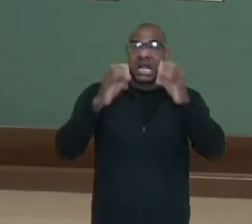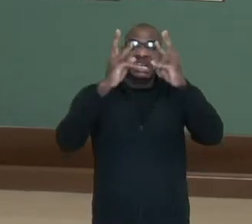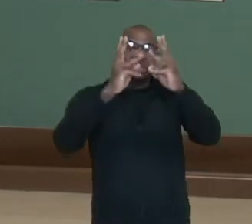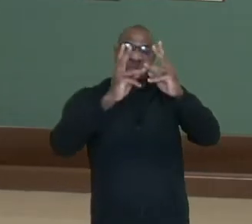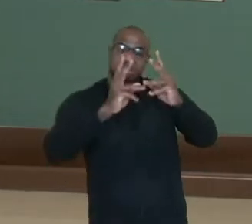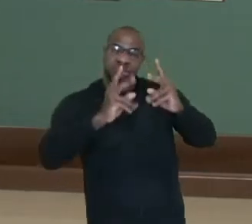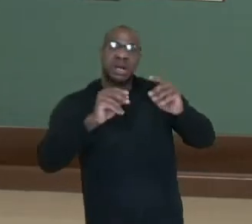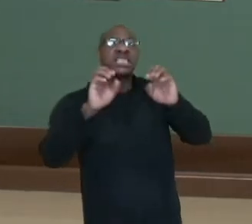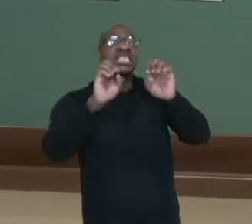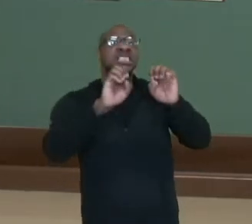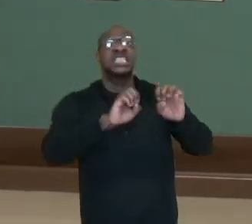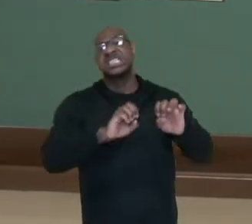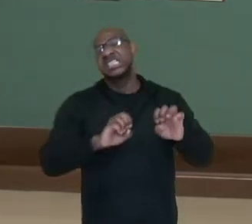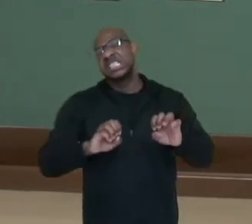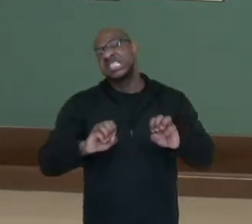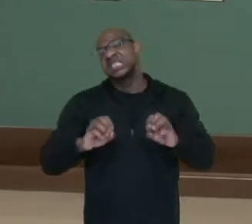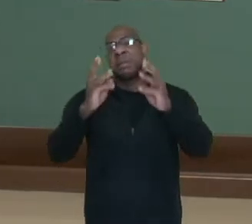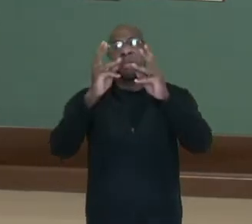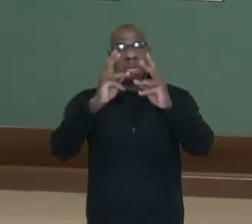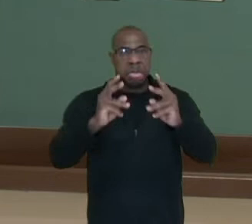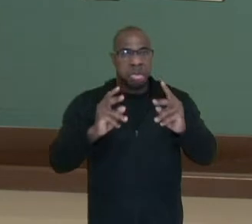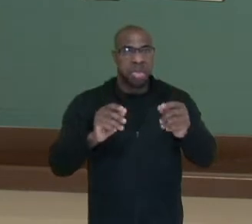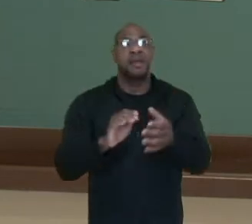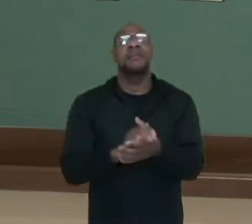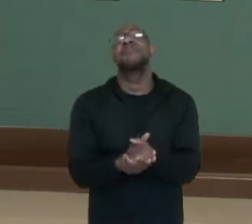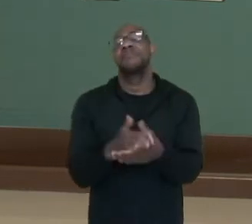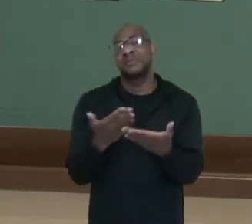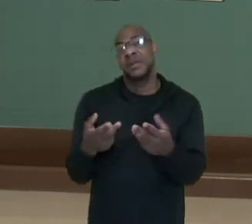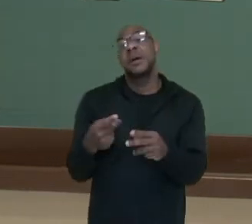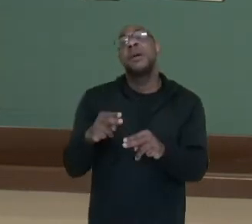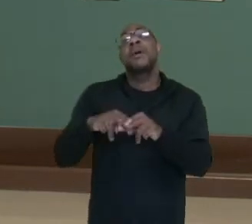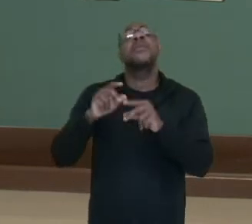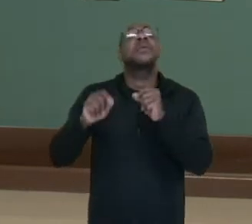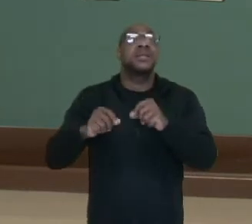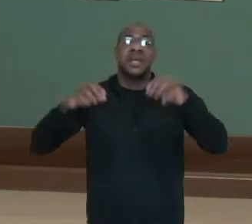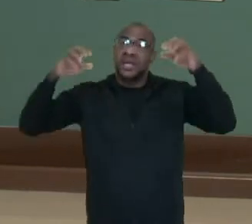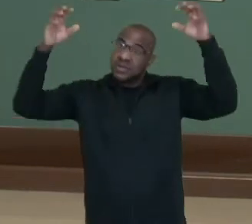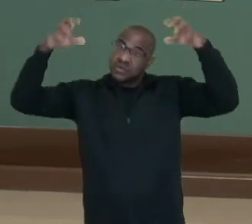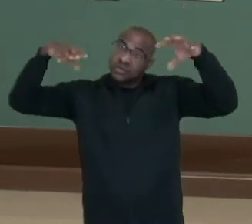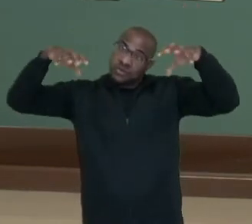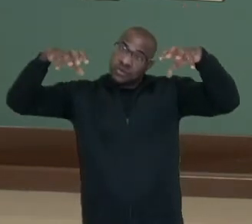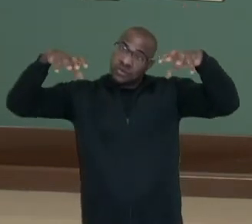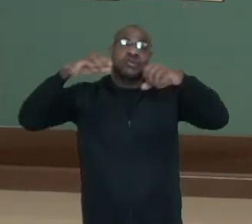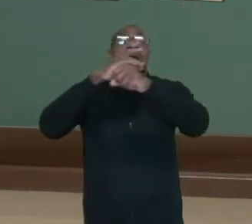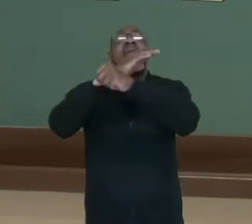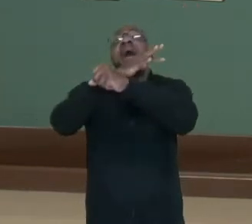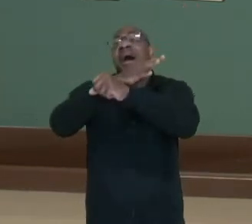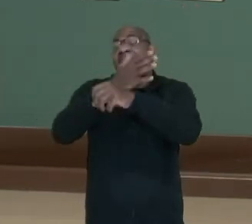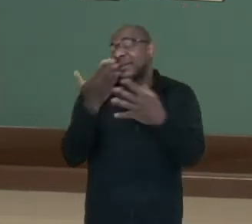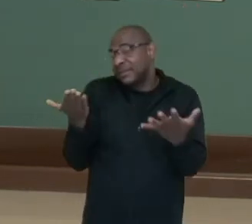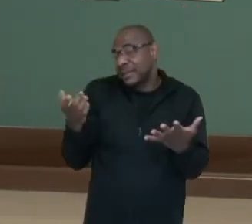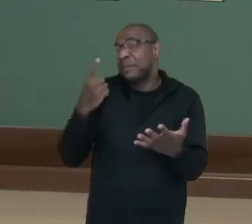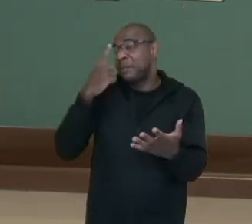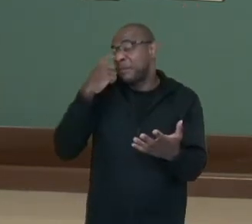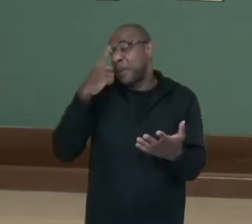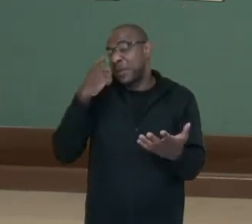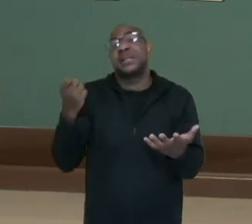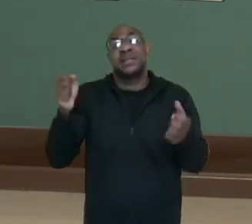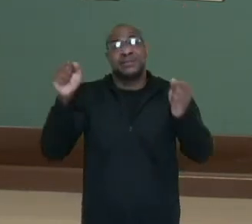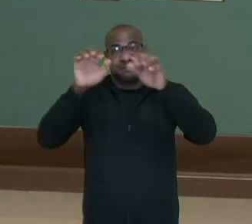né? Prejudicados, afetados por conta da poluição atmosférica, que vai